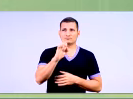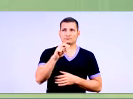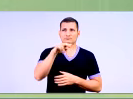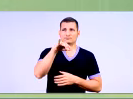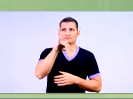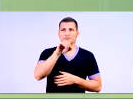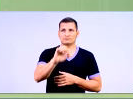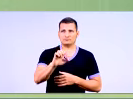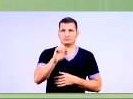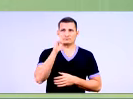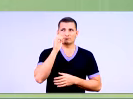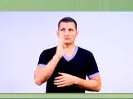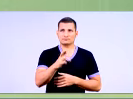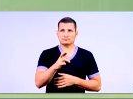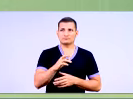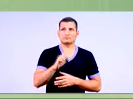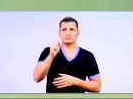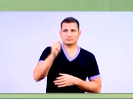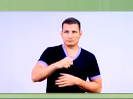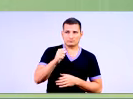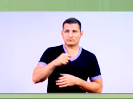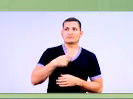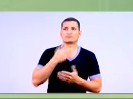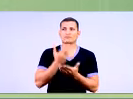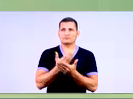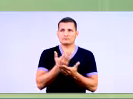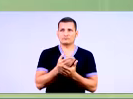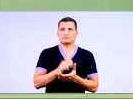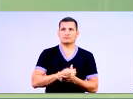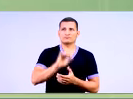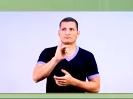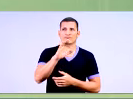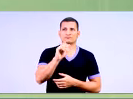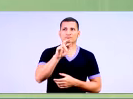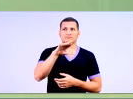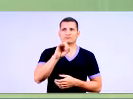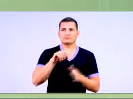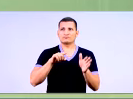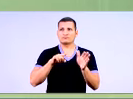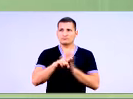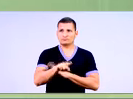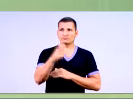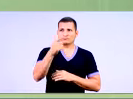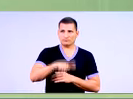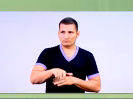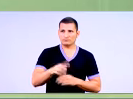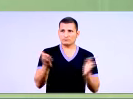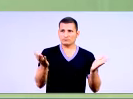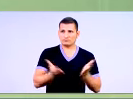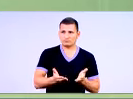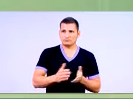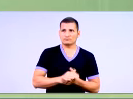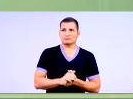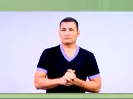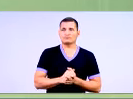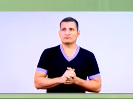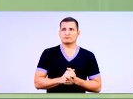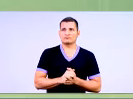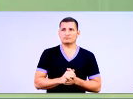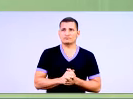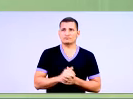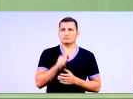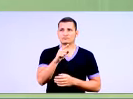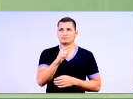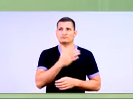yes, I do. Sim, eu estudo. O Ícaro faz outra pergunta no presente. Do you like IFRO?